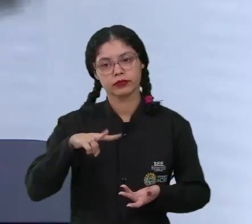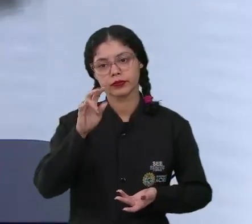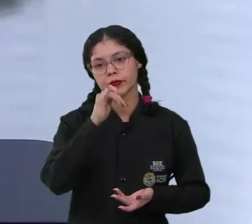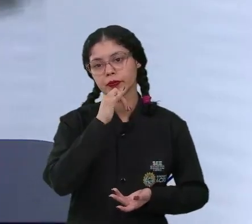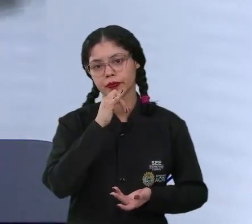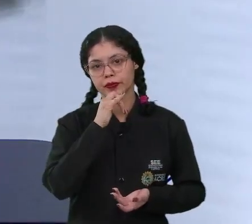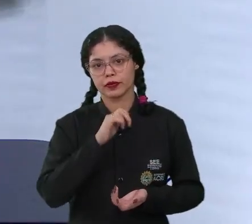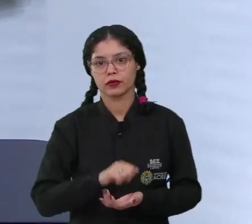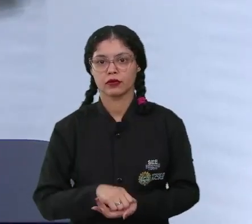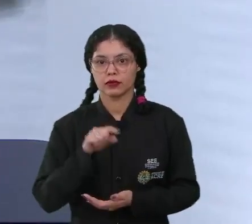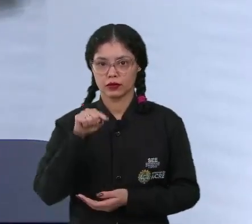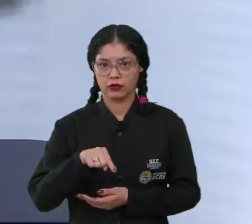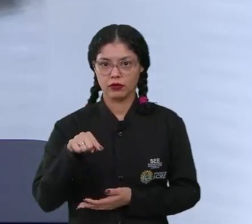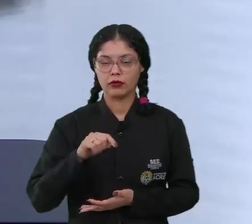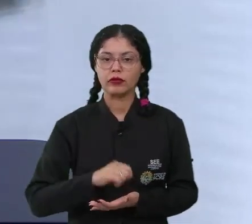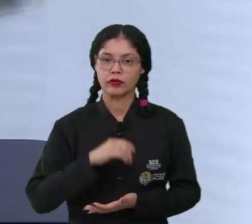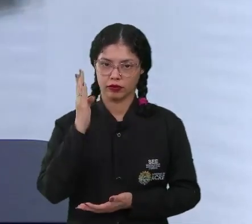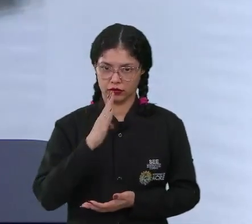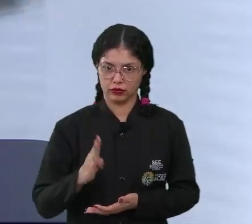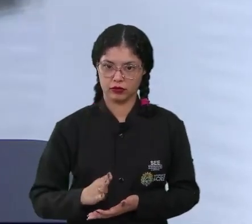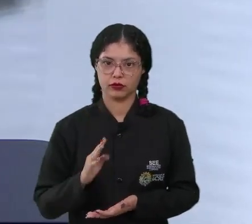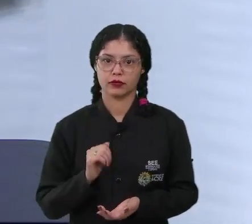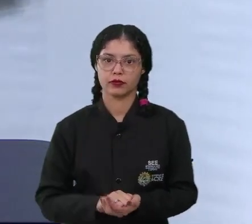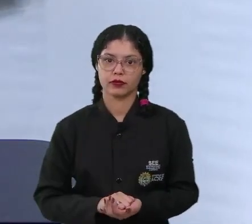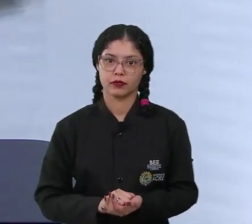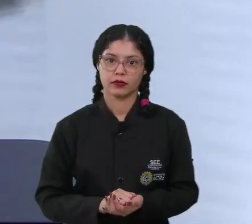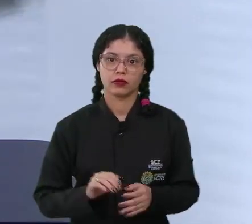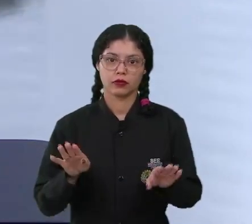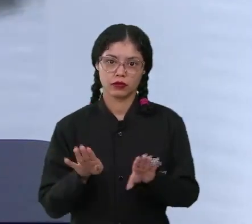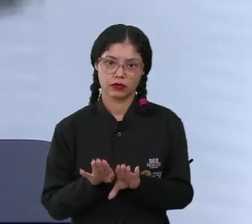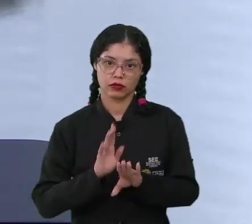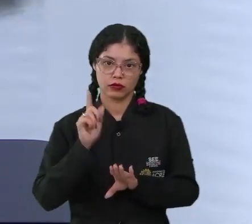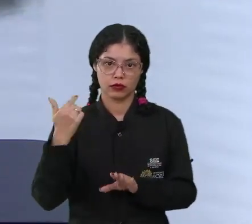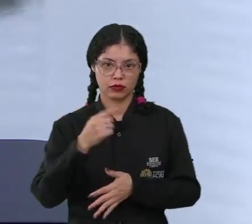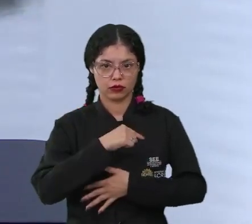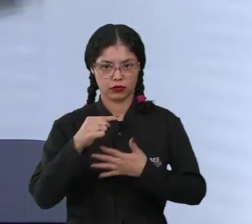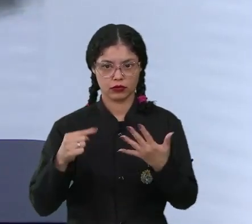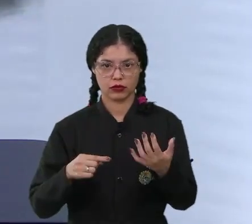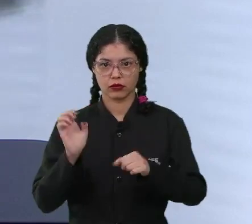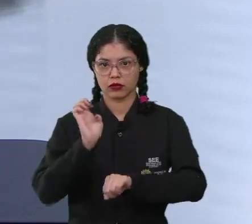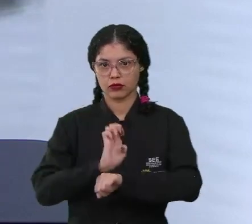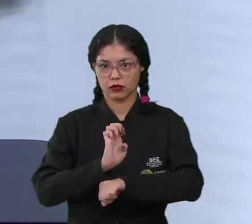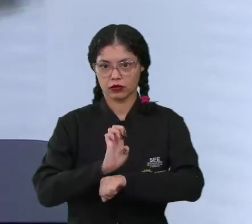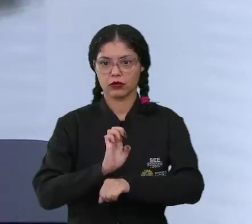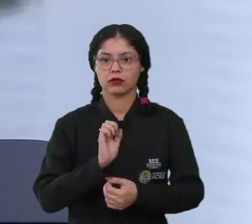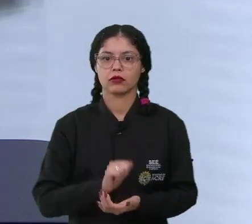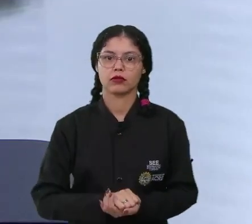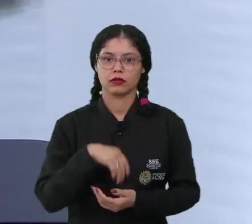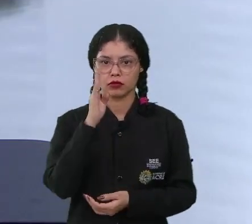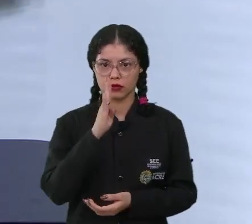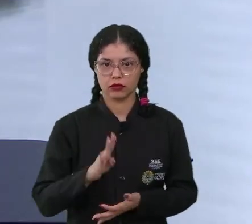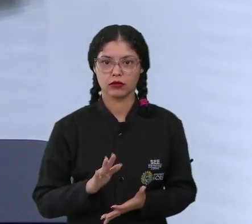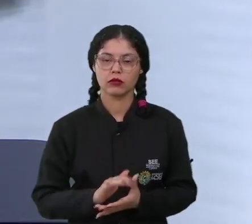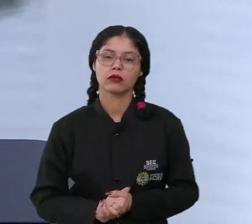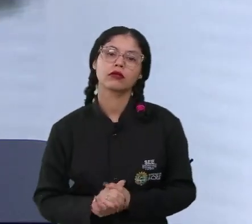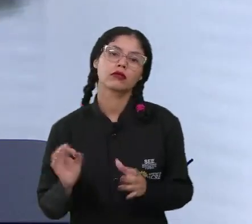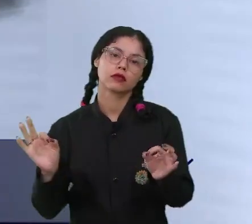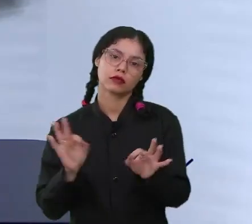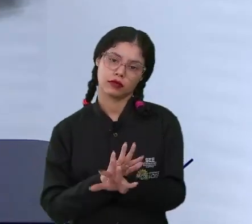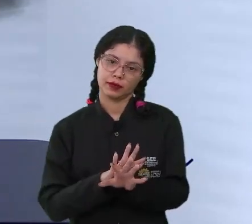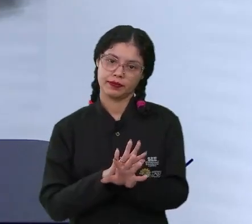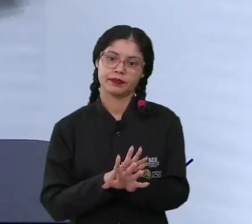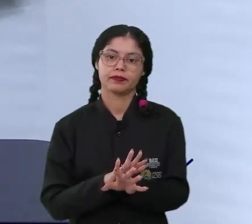exemplo, inclusive aqui no nosso país, inclusive também em vários estados brasileiros. Eles